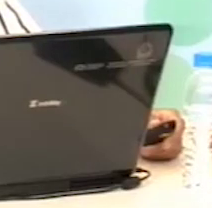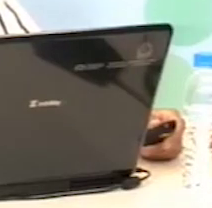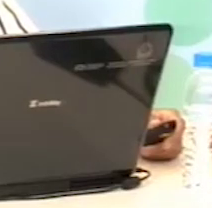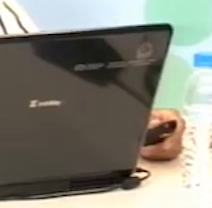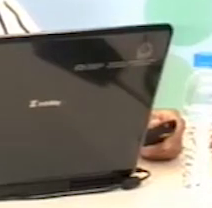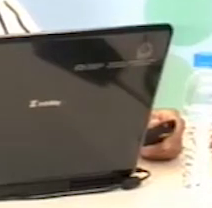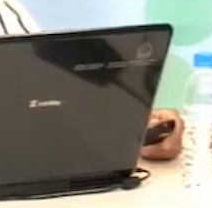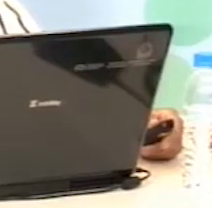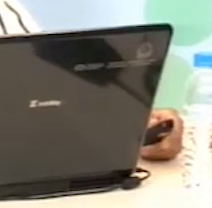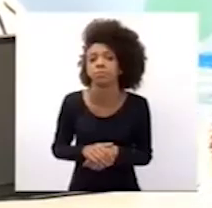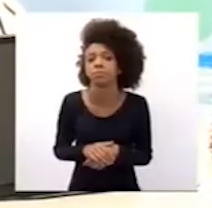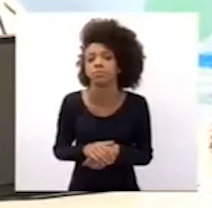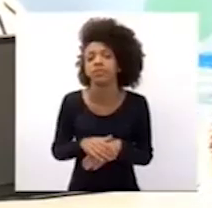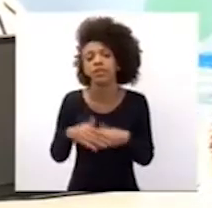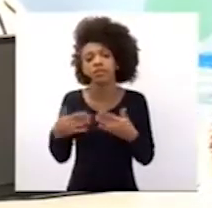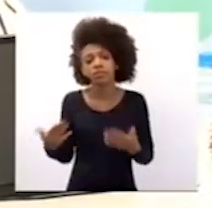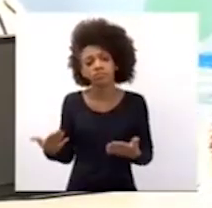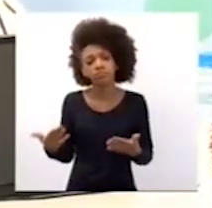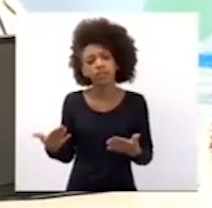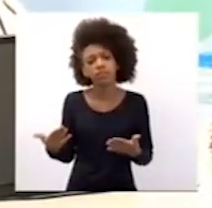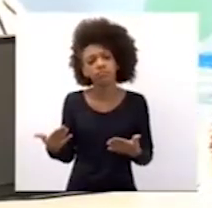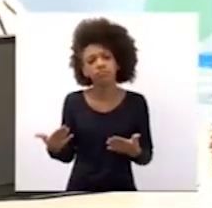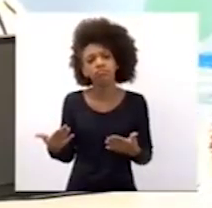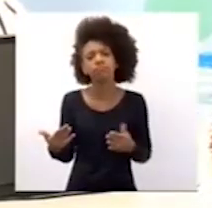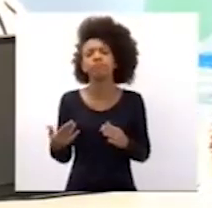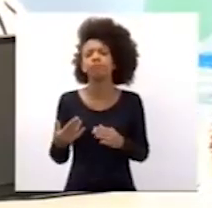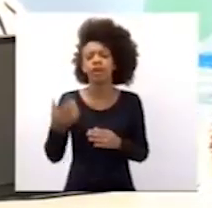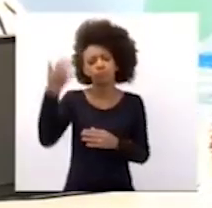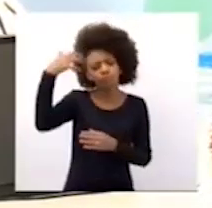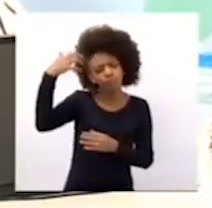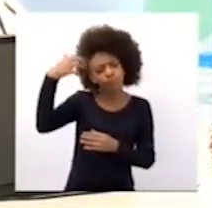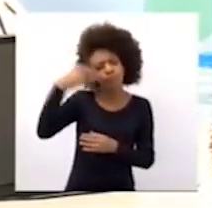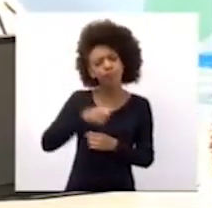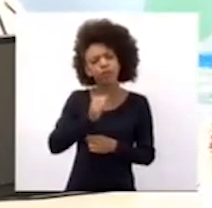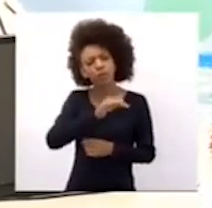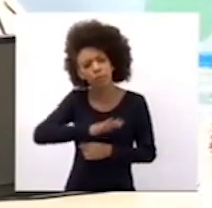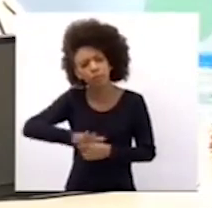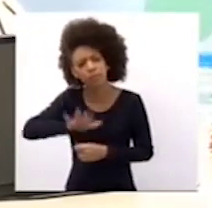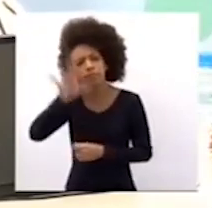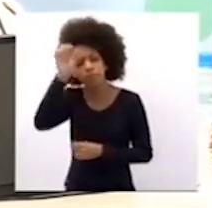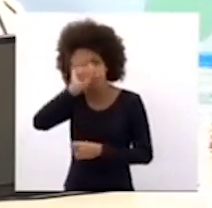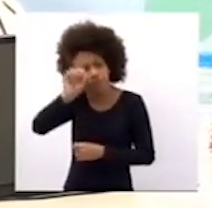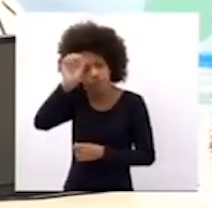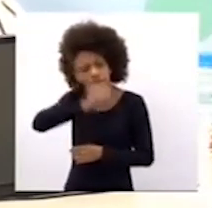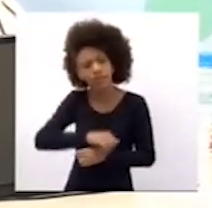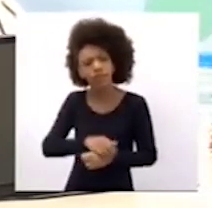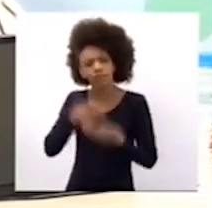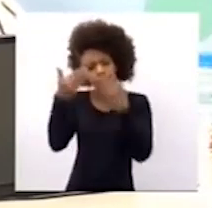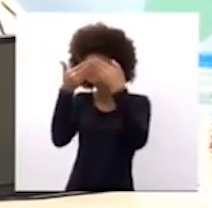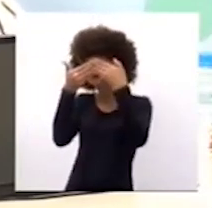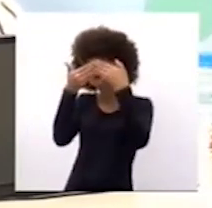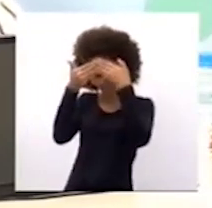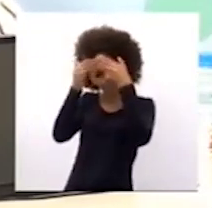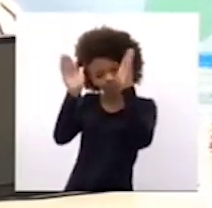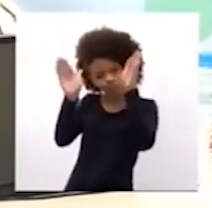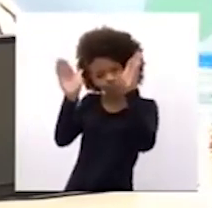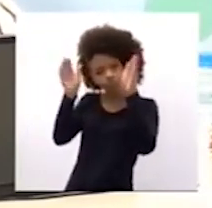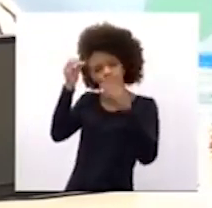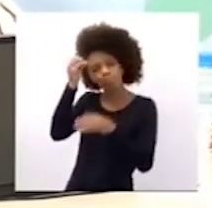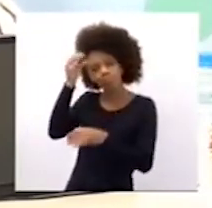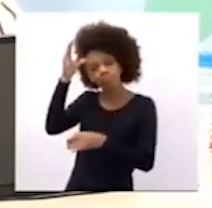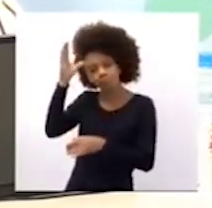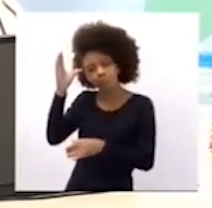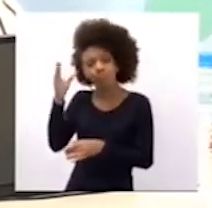dessa ATPC é refletir sobre o ambiente de aprendizagem, né, para ampliar nossa percepção a